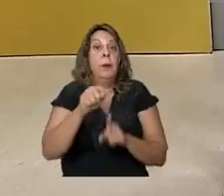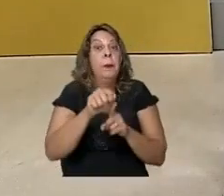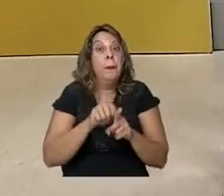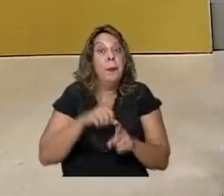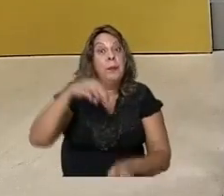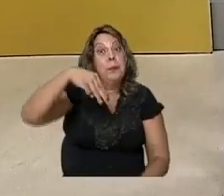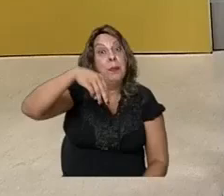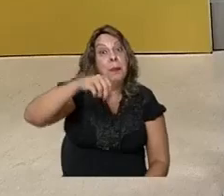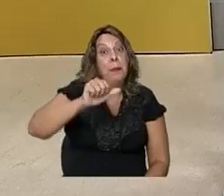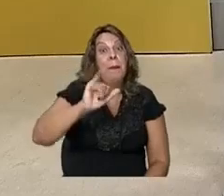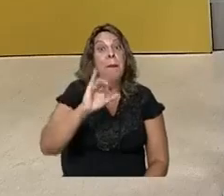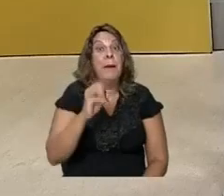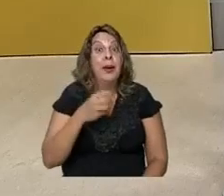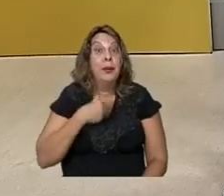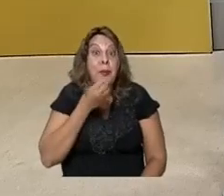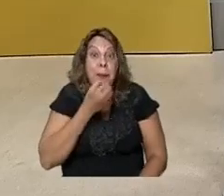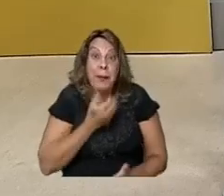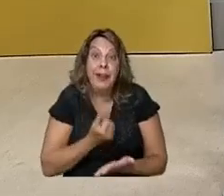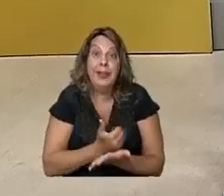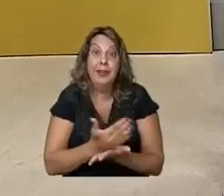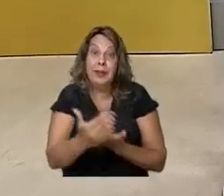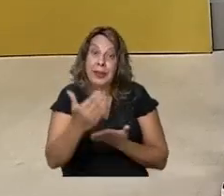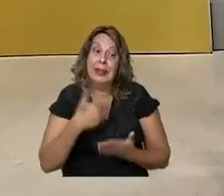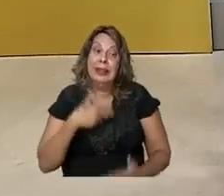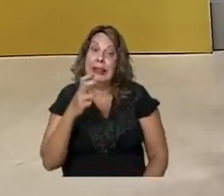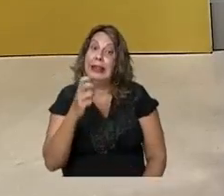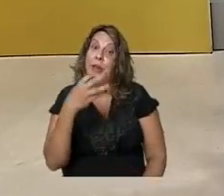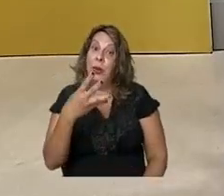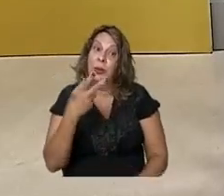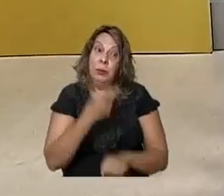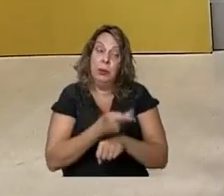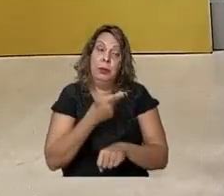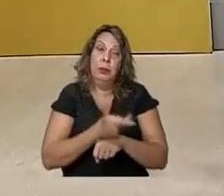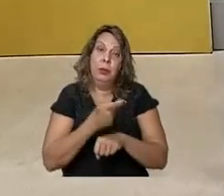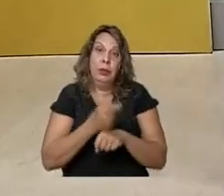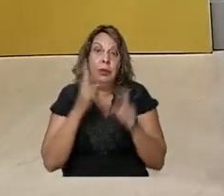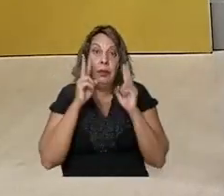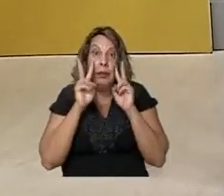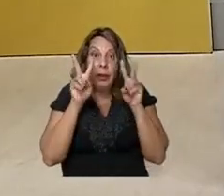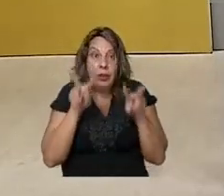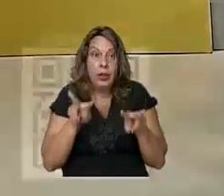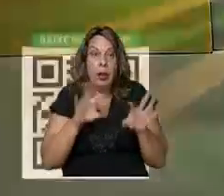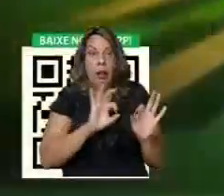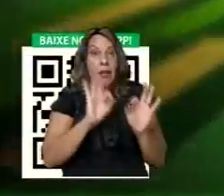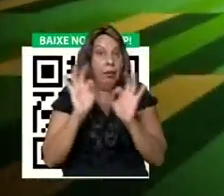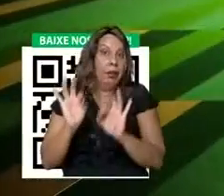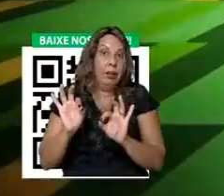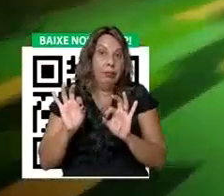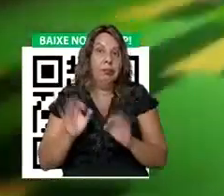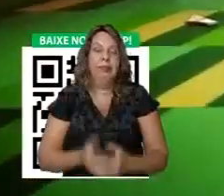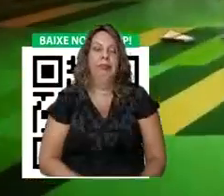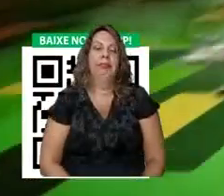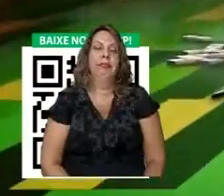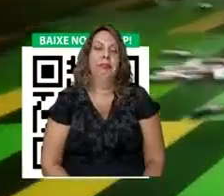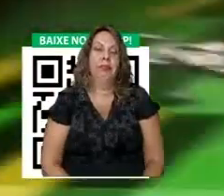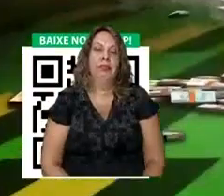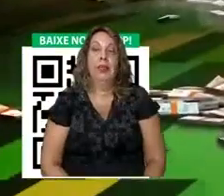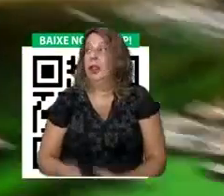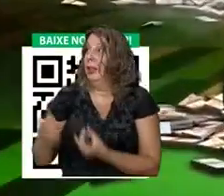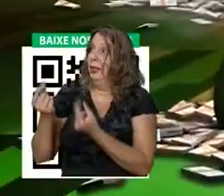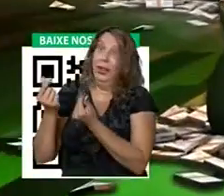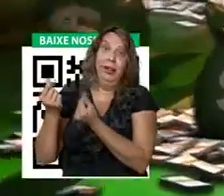chegando aí já começa muito bem com 54 prêmios. Quer conferir o que vem por aí? Então fica ligado. Dinheiro,